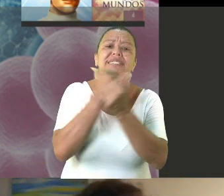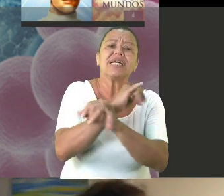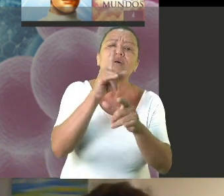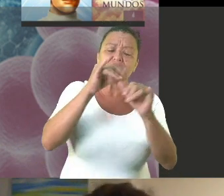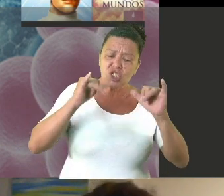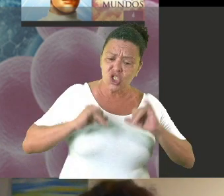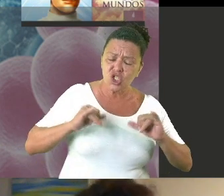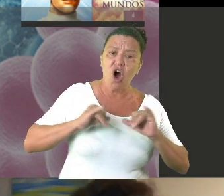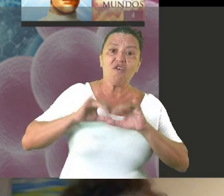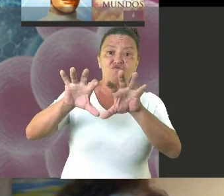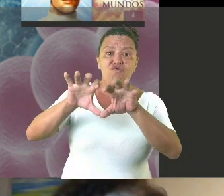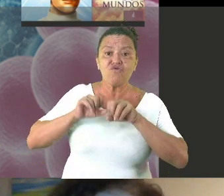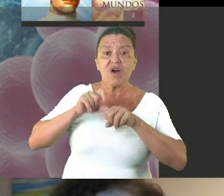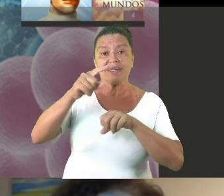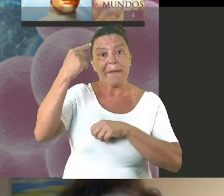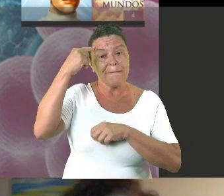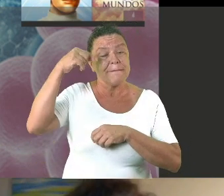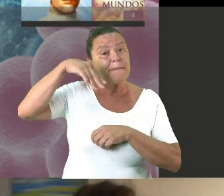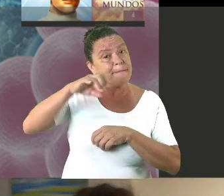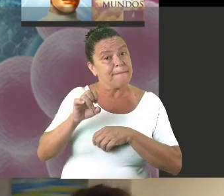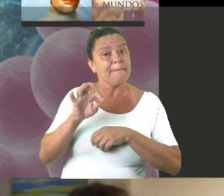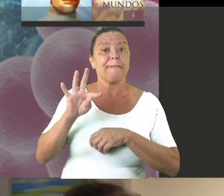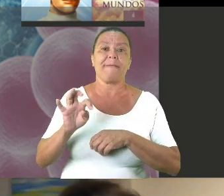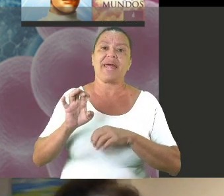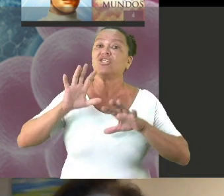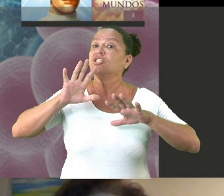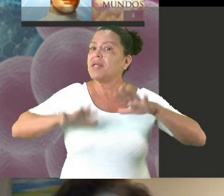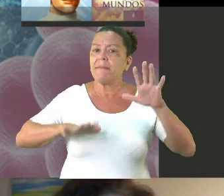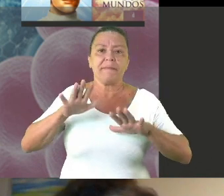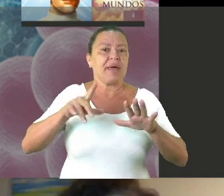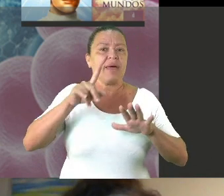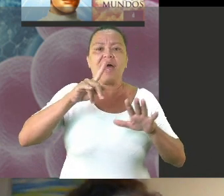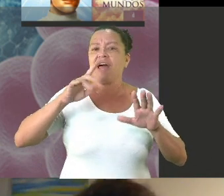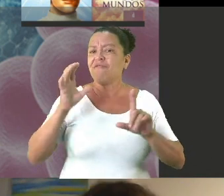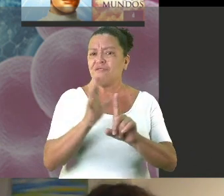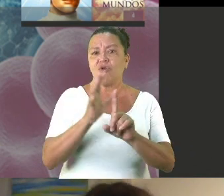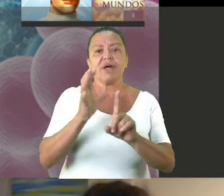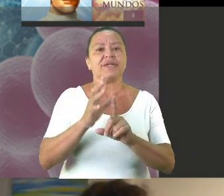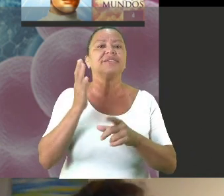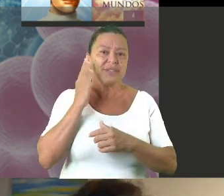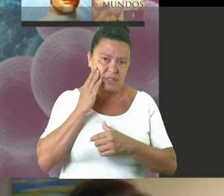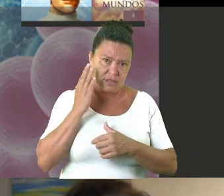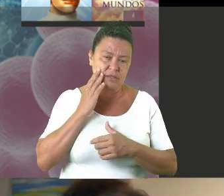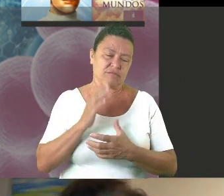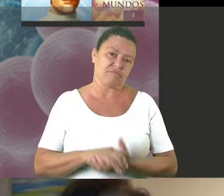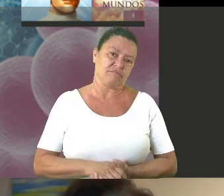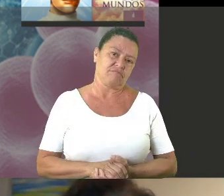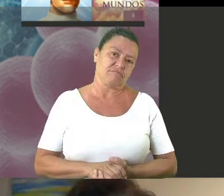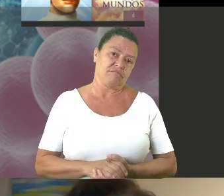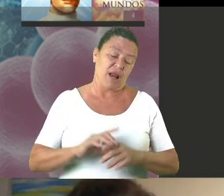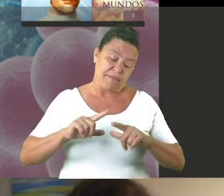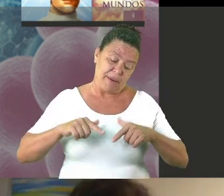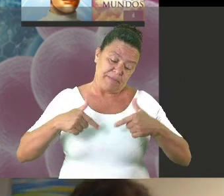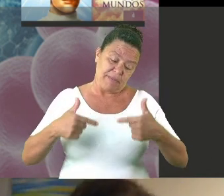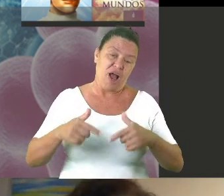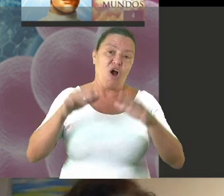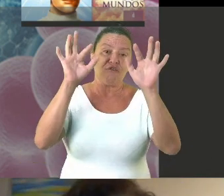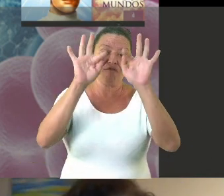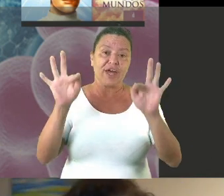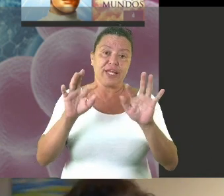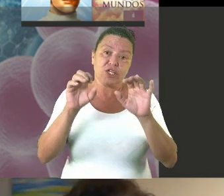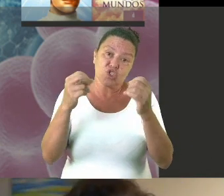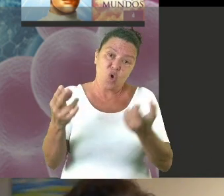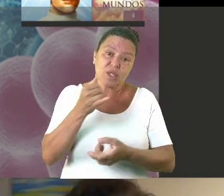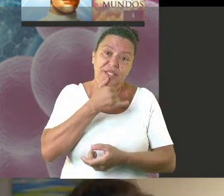a influência da nossa mente e a influência também da nossa conduta feliz ou